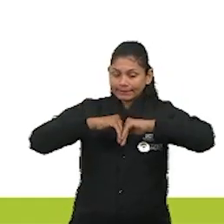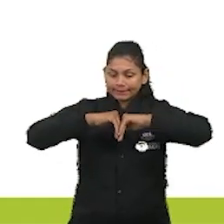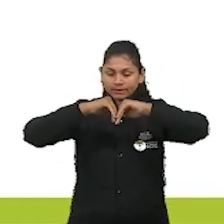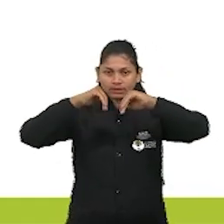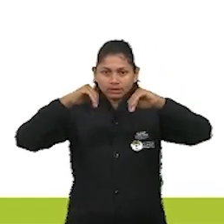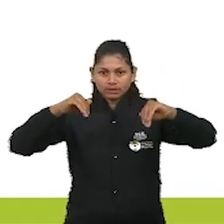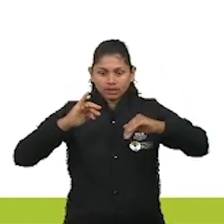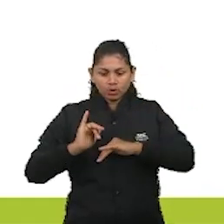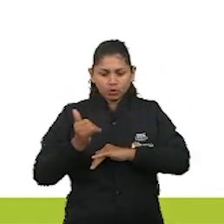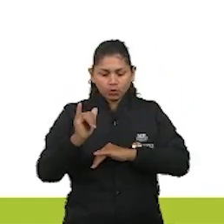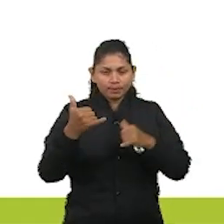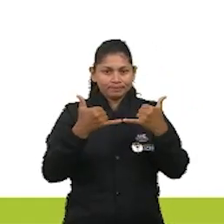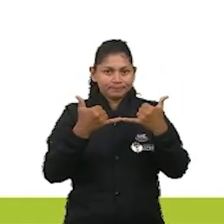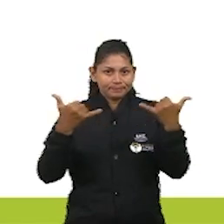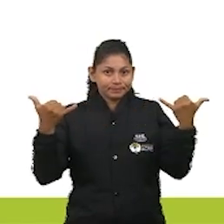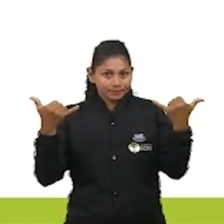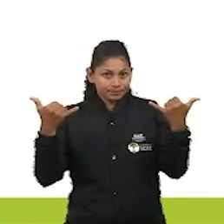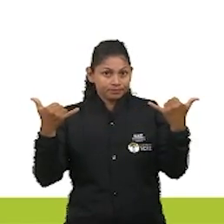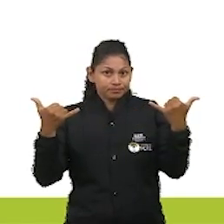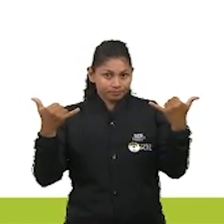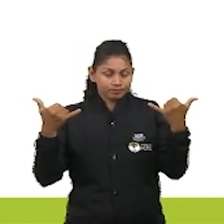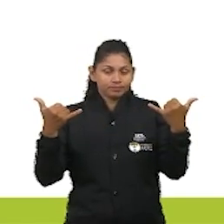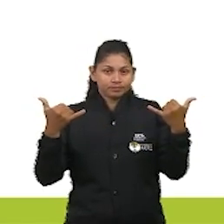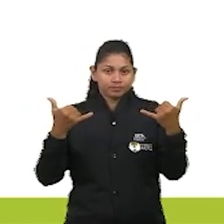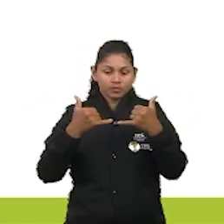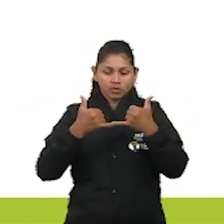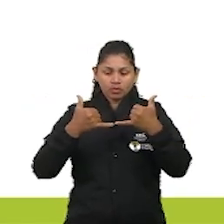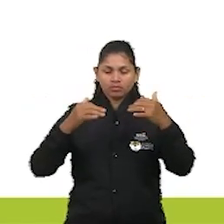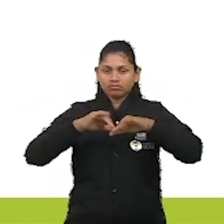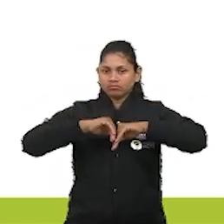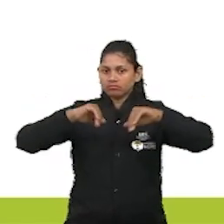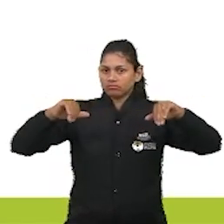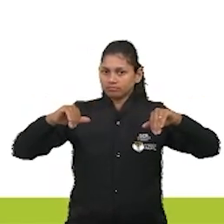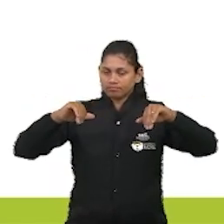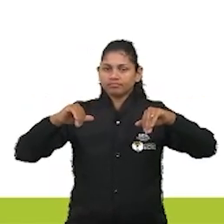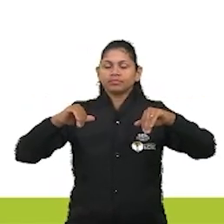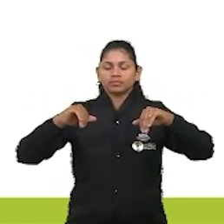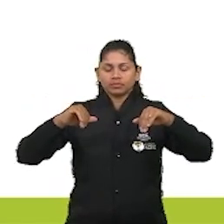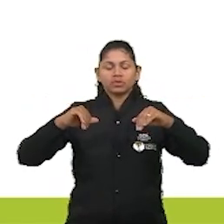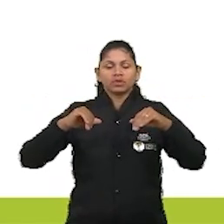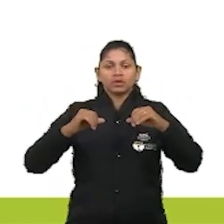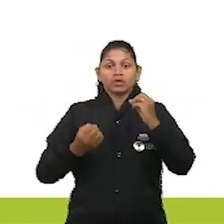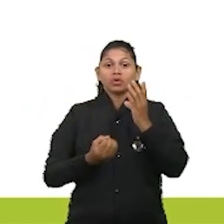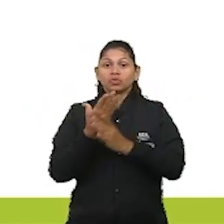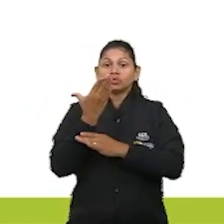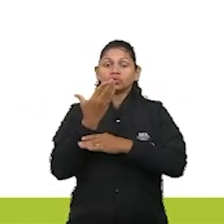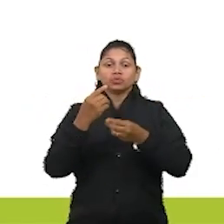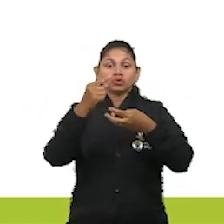gente viu, né, que o nó é quando a corrente elétrica se divide em outros 2 ramos, tendo ali 3, certo?